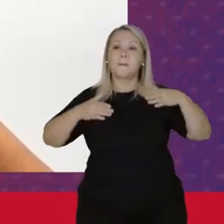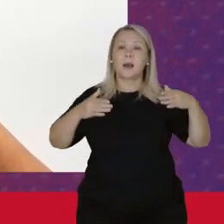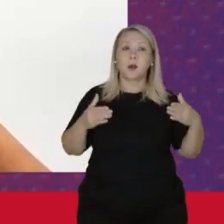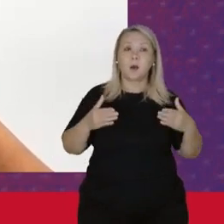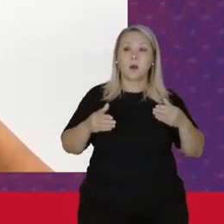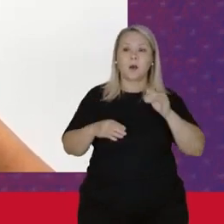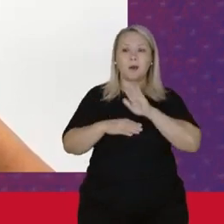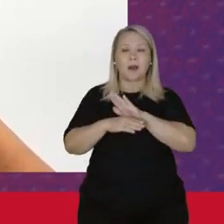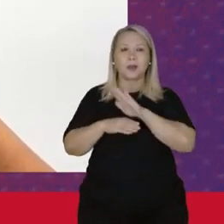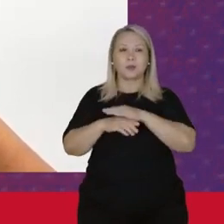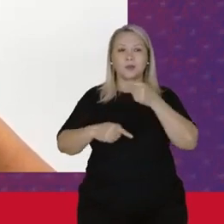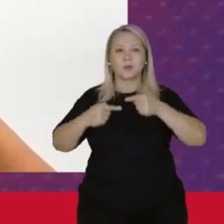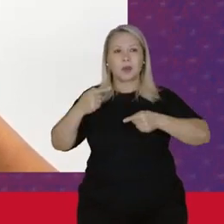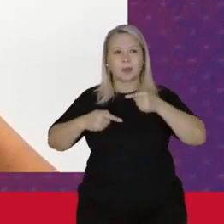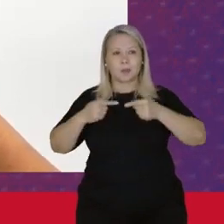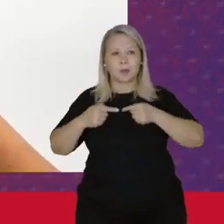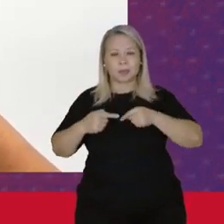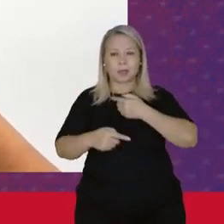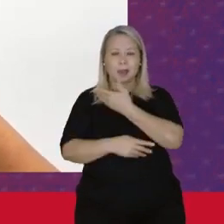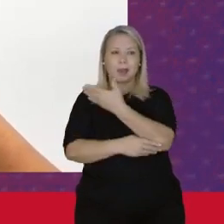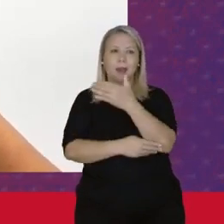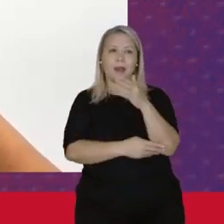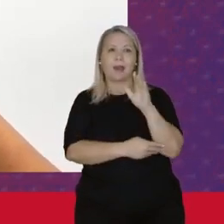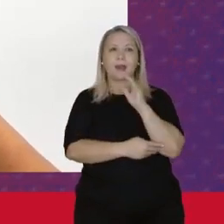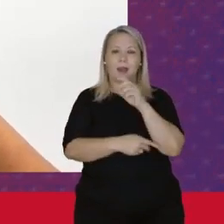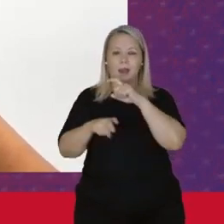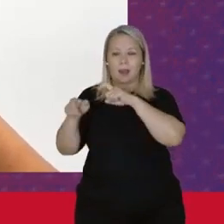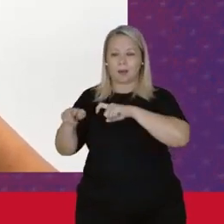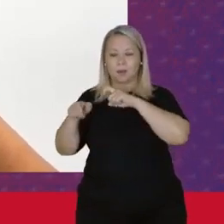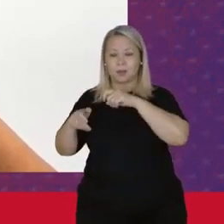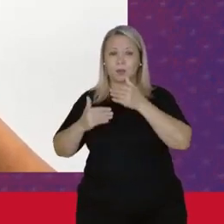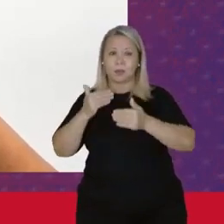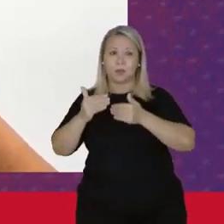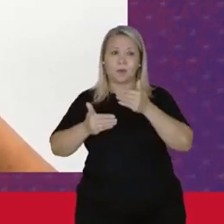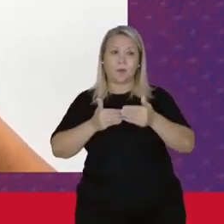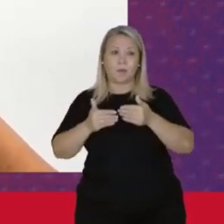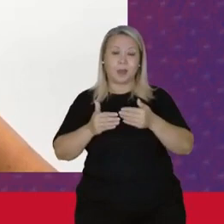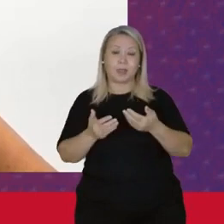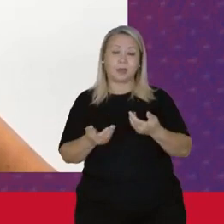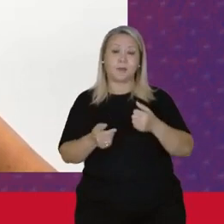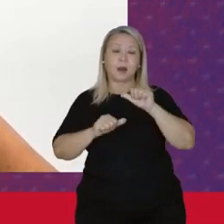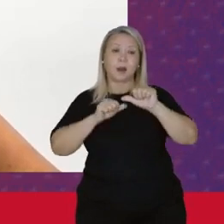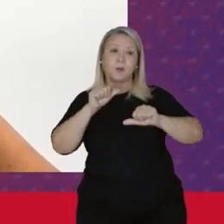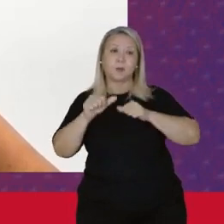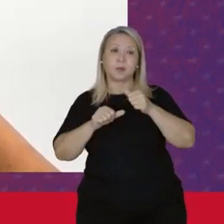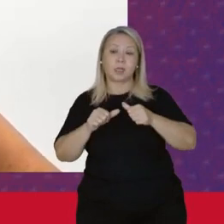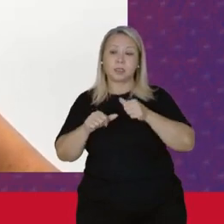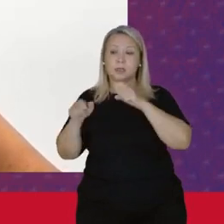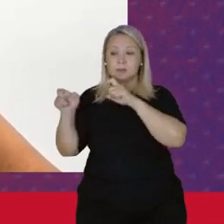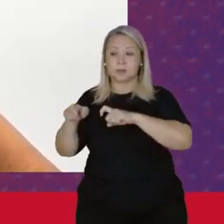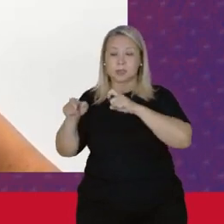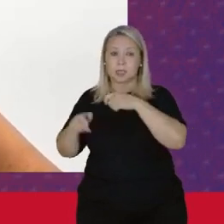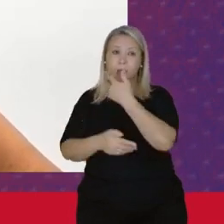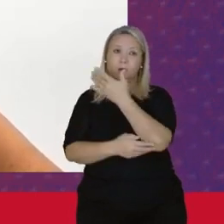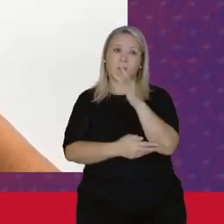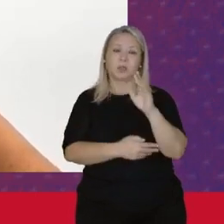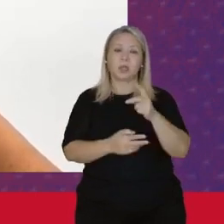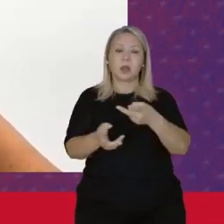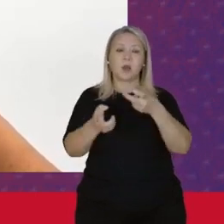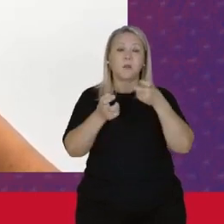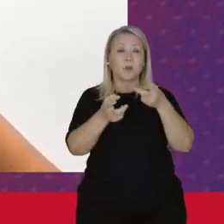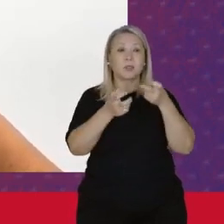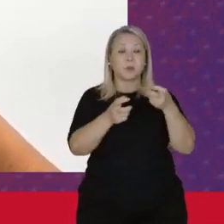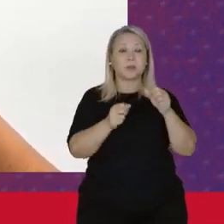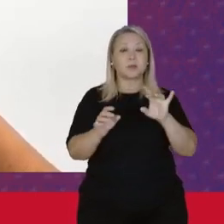contribuição para o debate da agroecologia, para o desenvolvimento e para a transição agroecológica. Então, a gente tem percebido isso